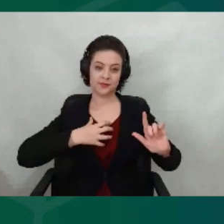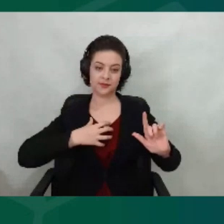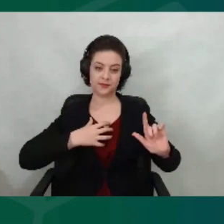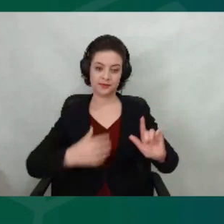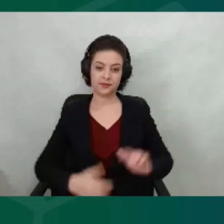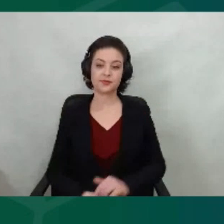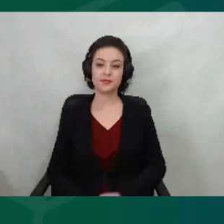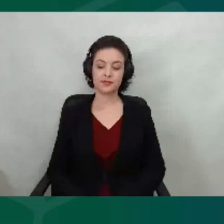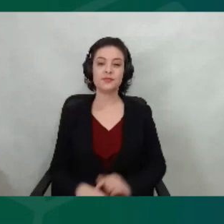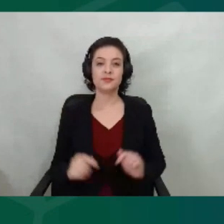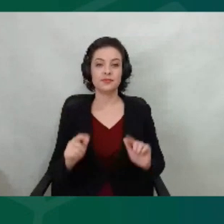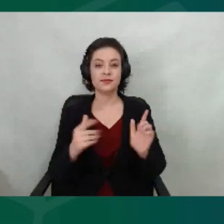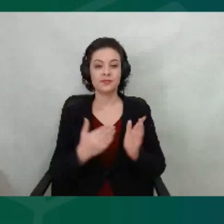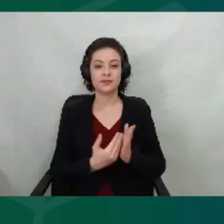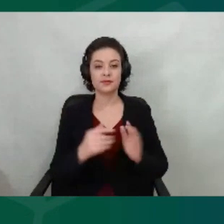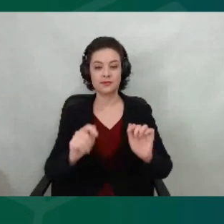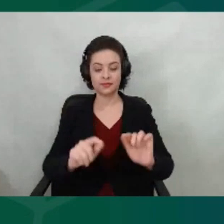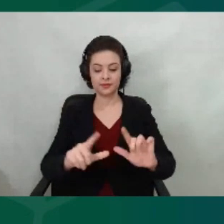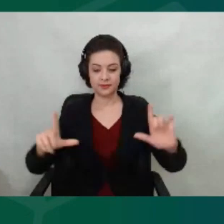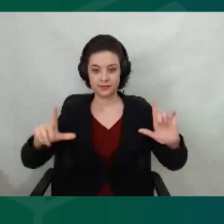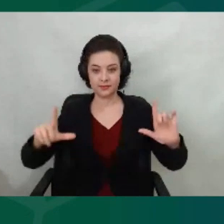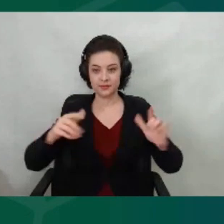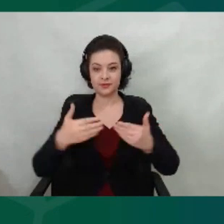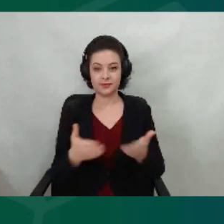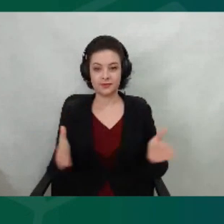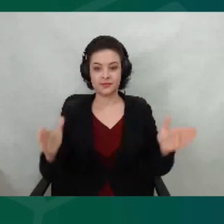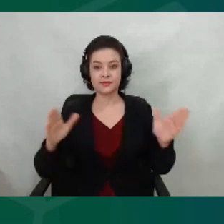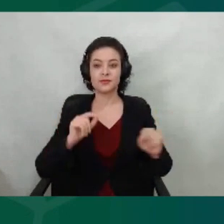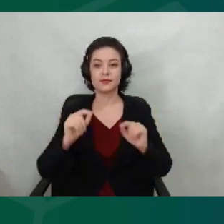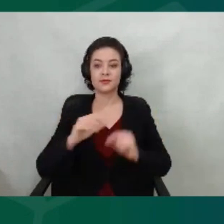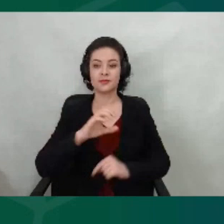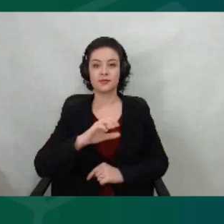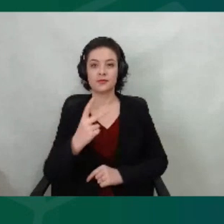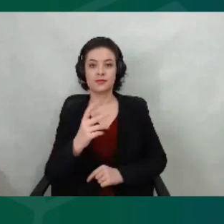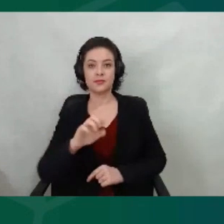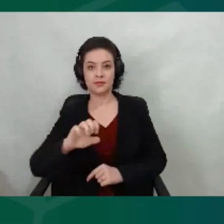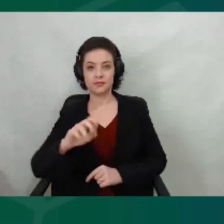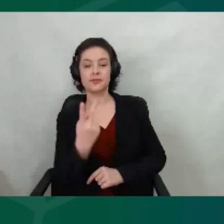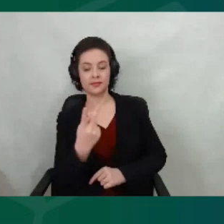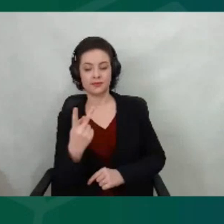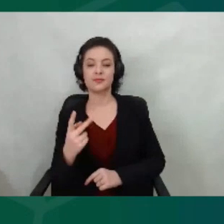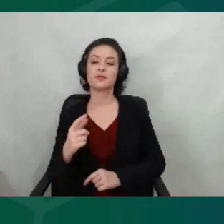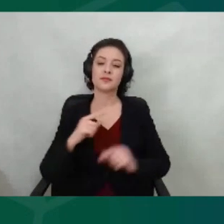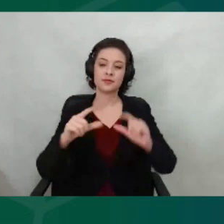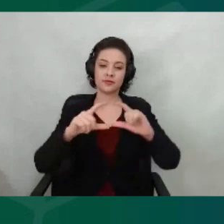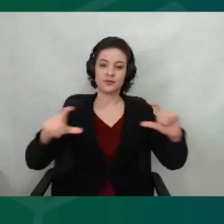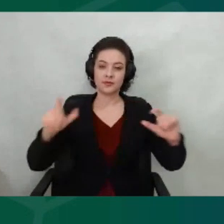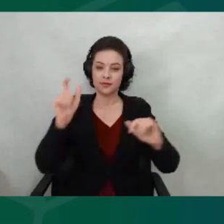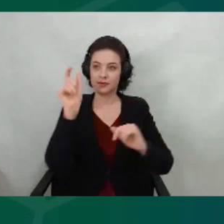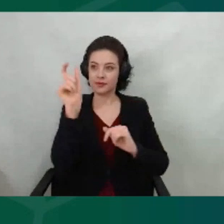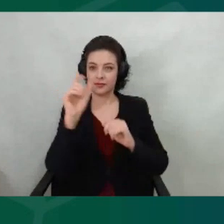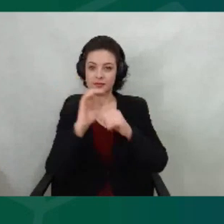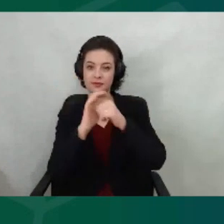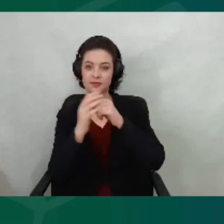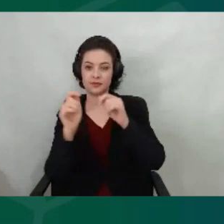página inicial aí da Comissão de Epidemiologia Hospitalar, onde a gente tem esses documentos na aba coronavírus. Pode passar